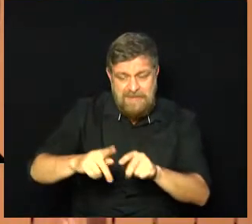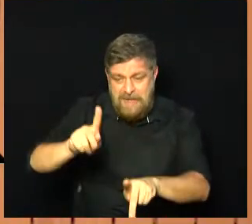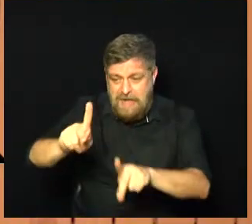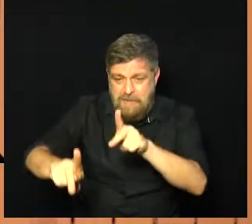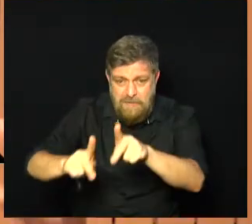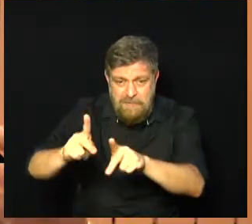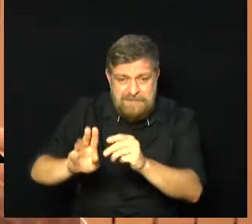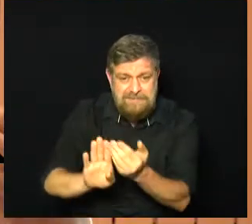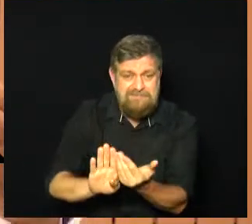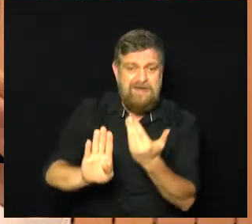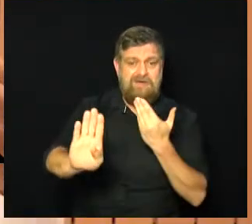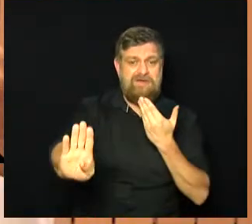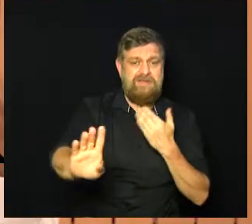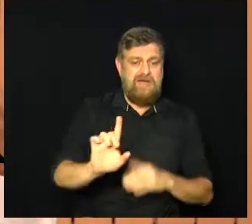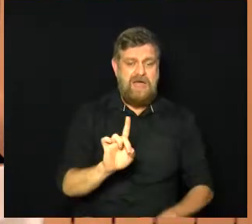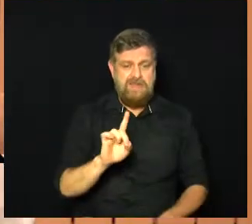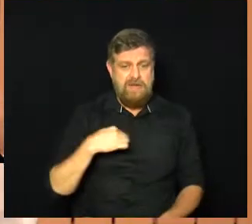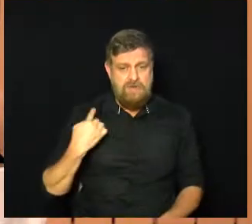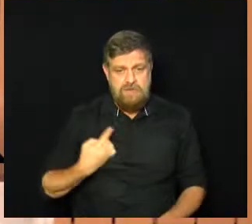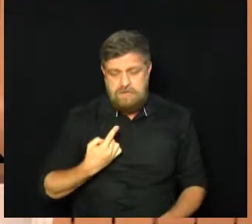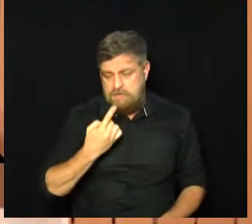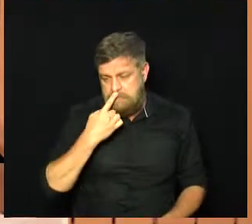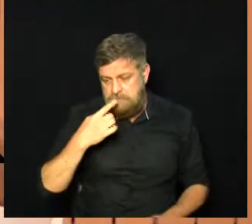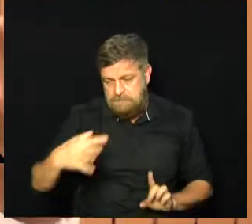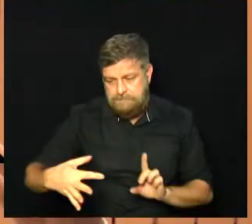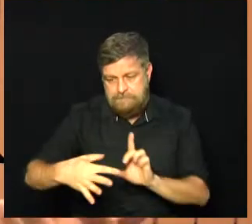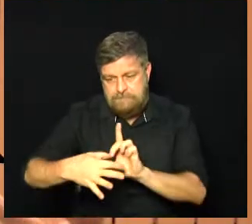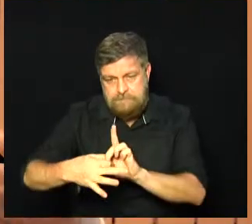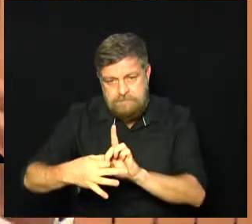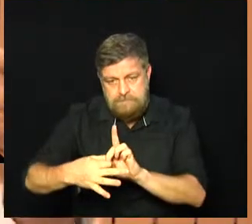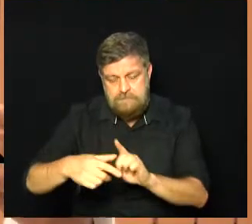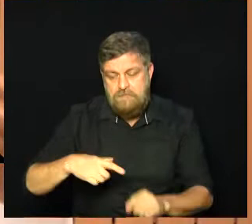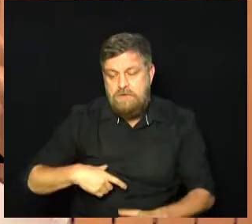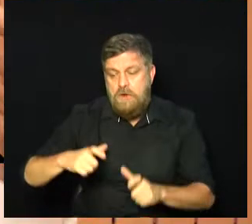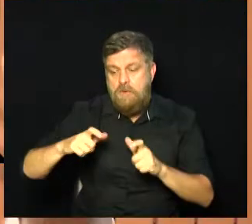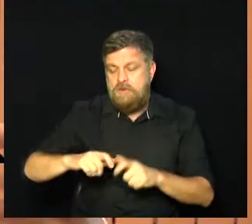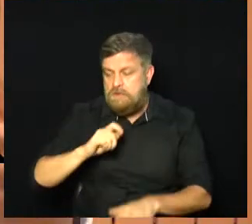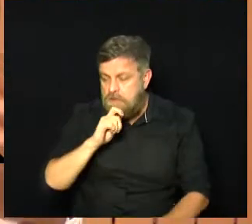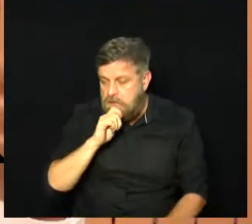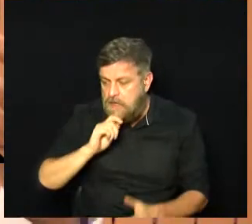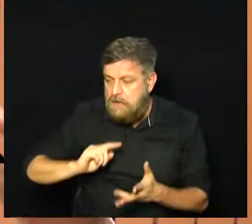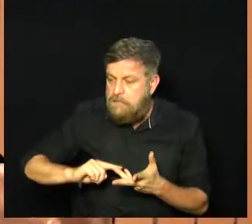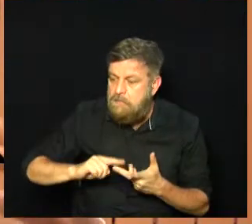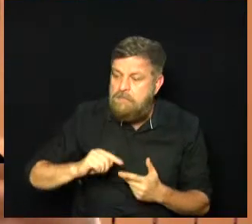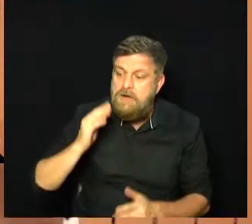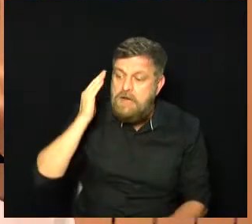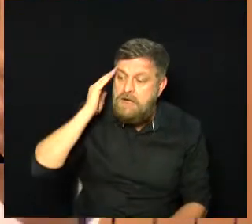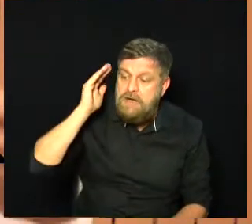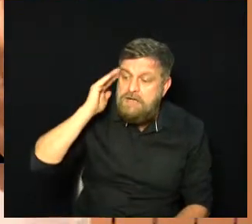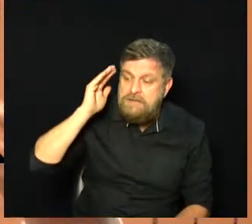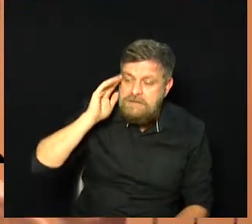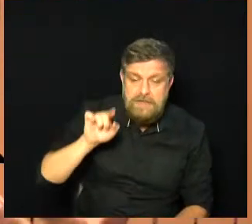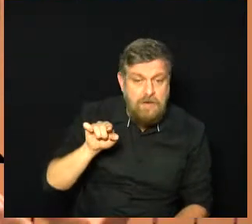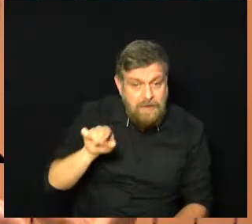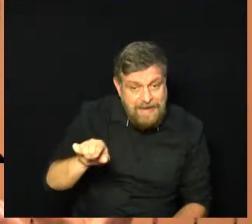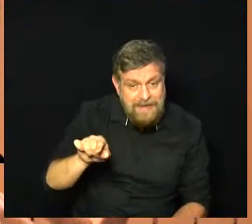que podemos ter esse espaço de escuta cada vez mais fomentado e fortalecido e entender das